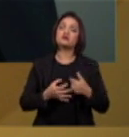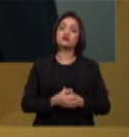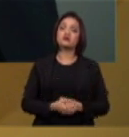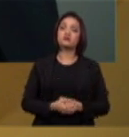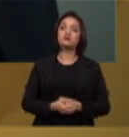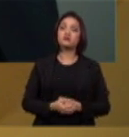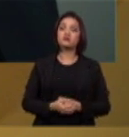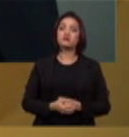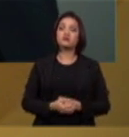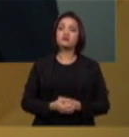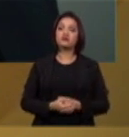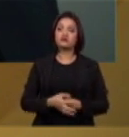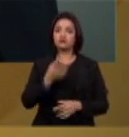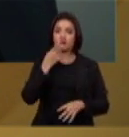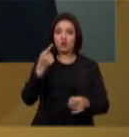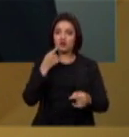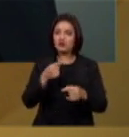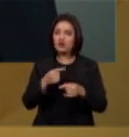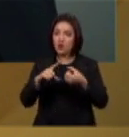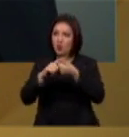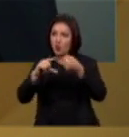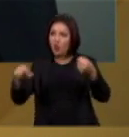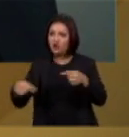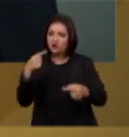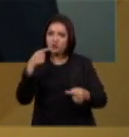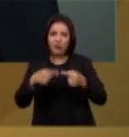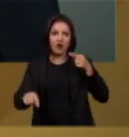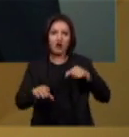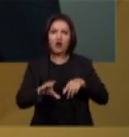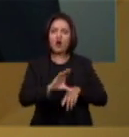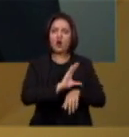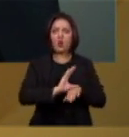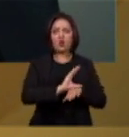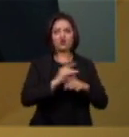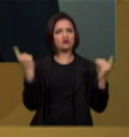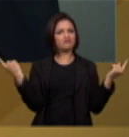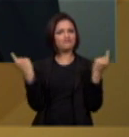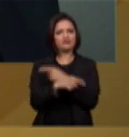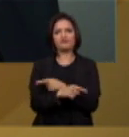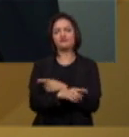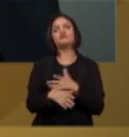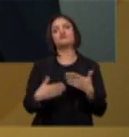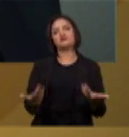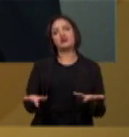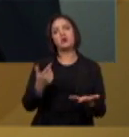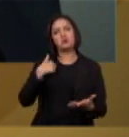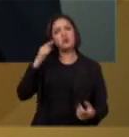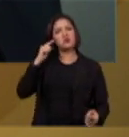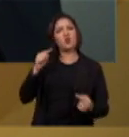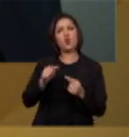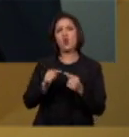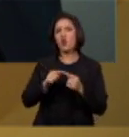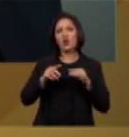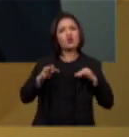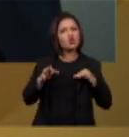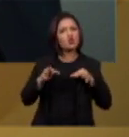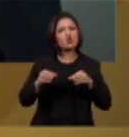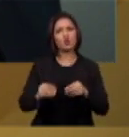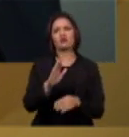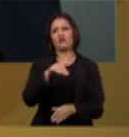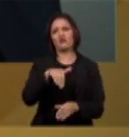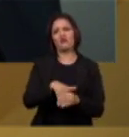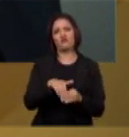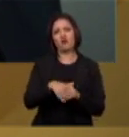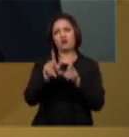pela inconstitucionalidade do referido dispositivo, e eu tenho a honra de acompanhar integralmente o